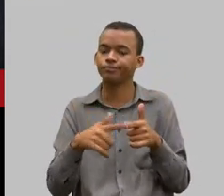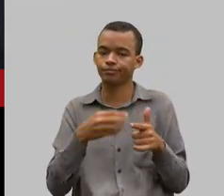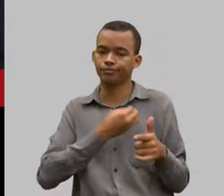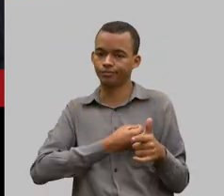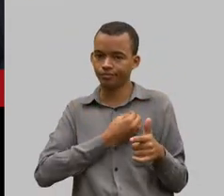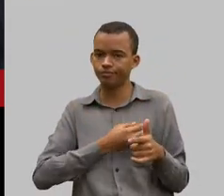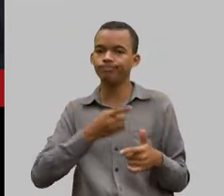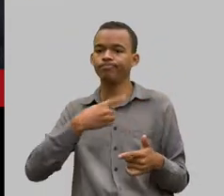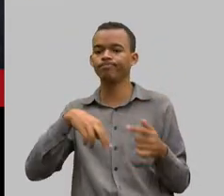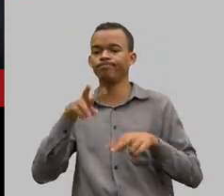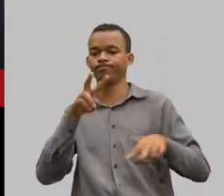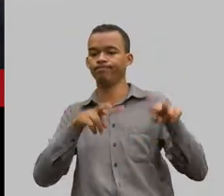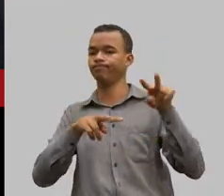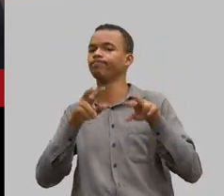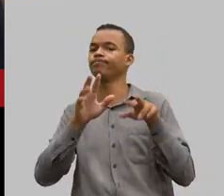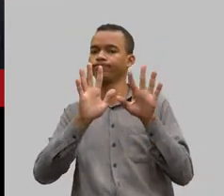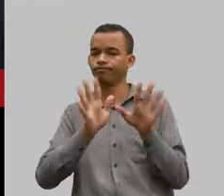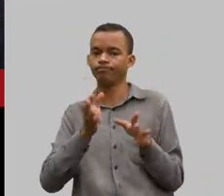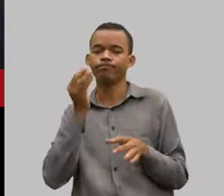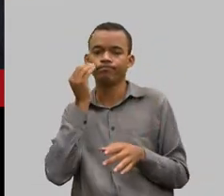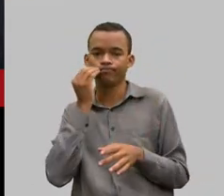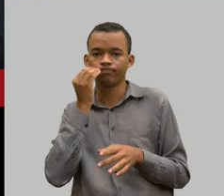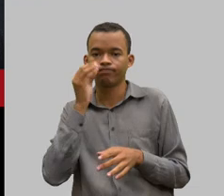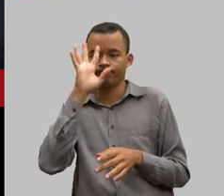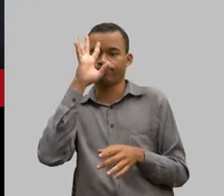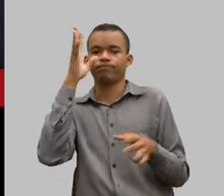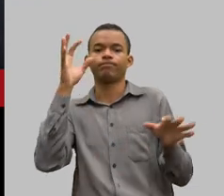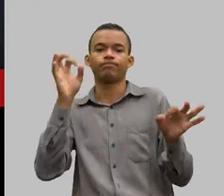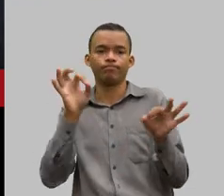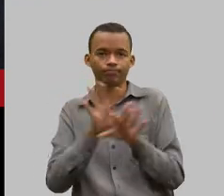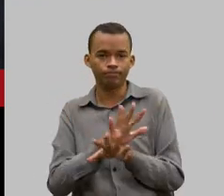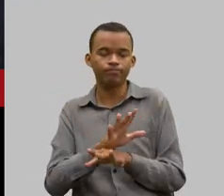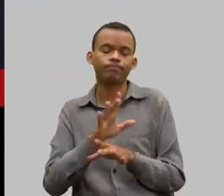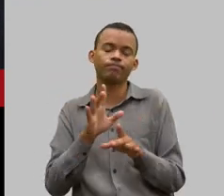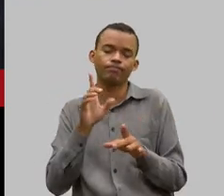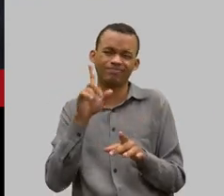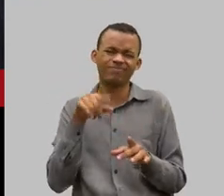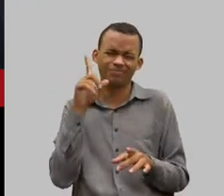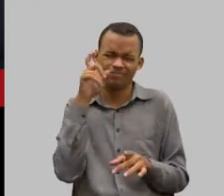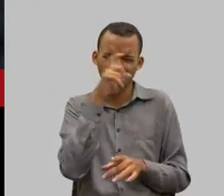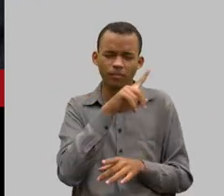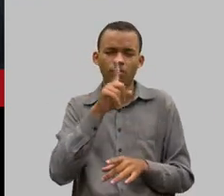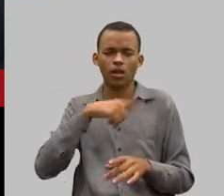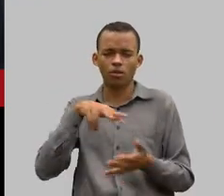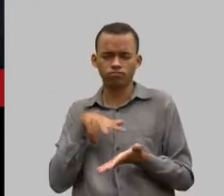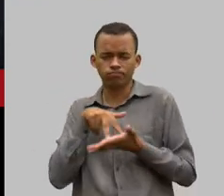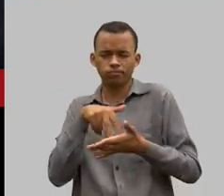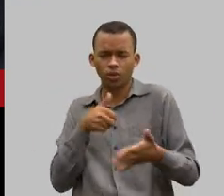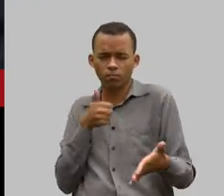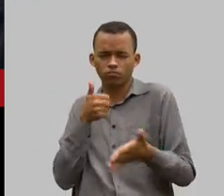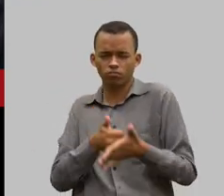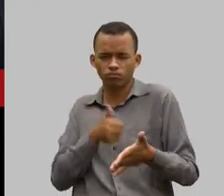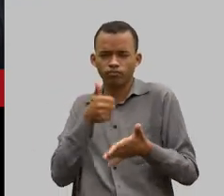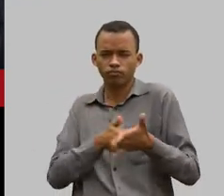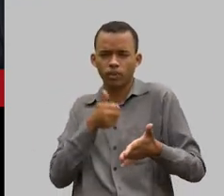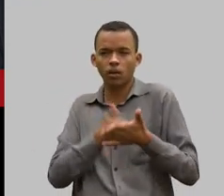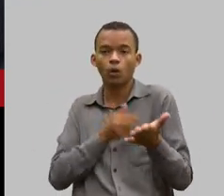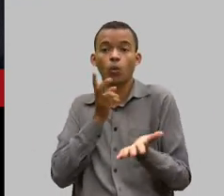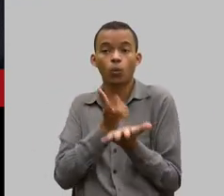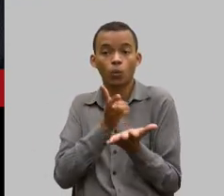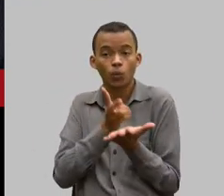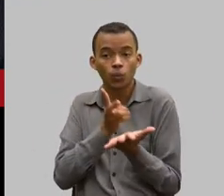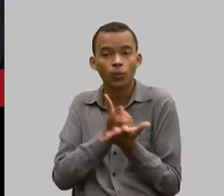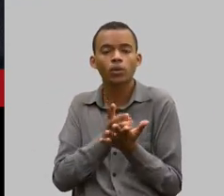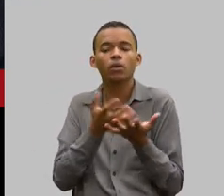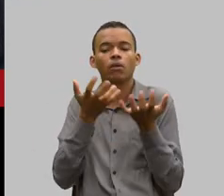resolver isso e mas existe essa dificuldade e a gente não tá tendo medo de enfrentá-la Então a gente vai continuar trabalhando para